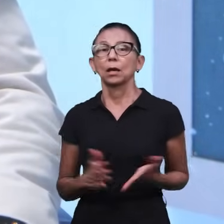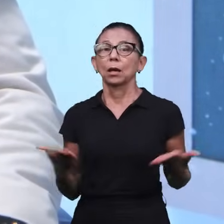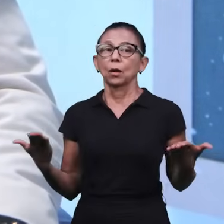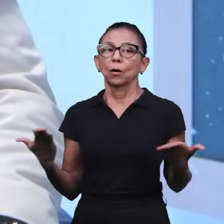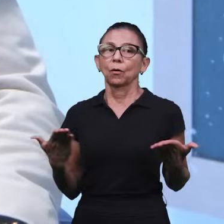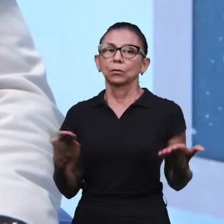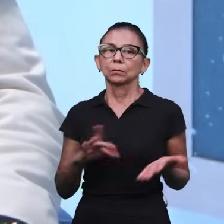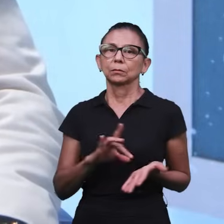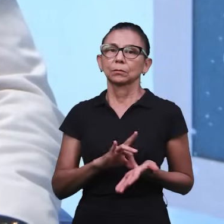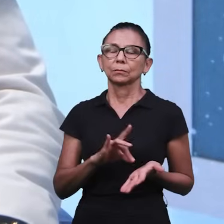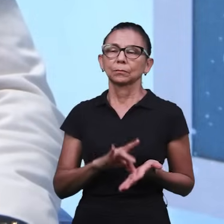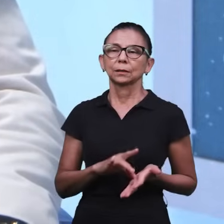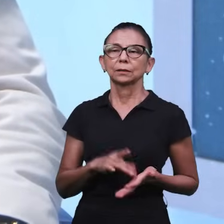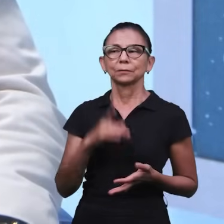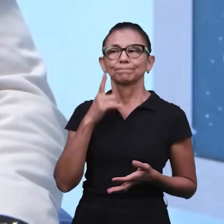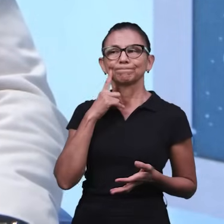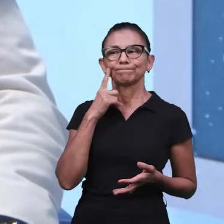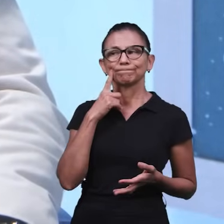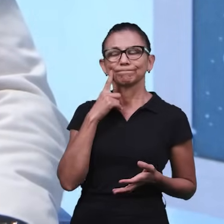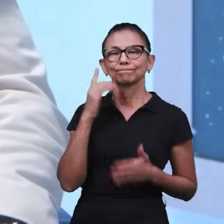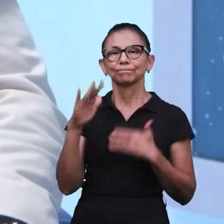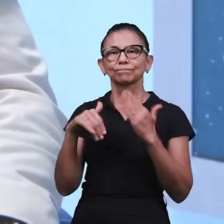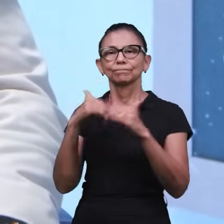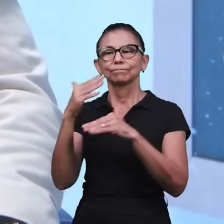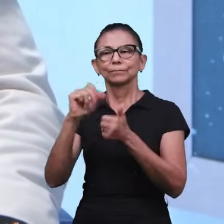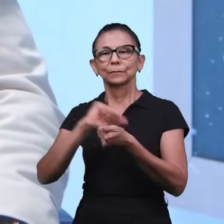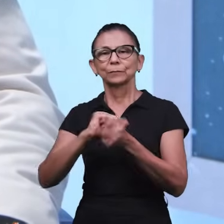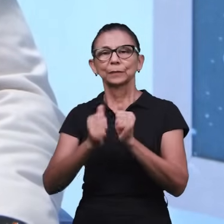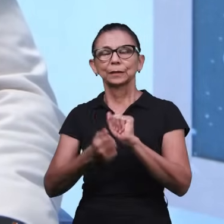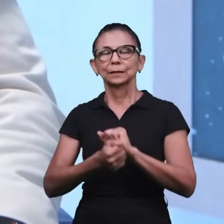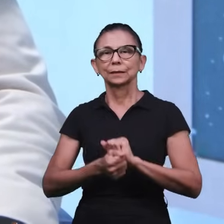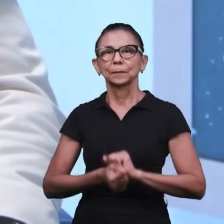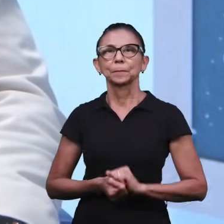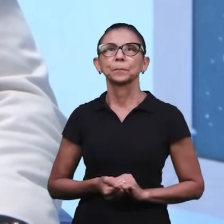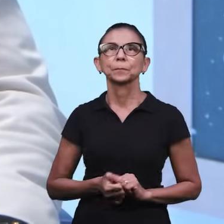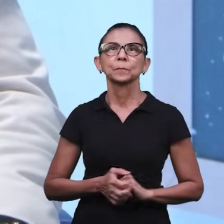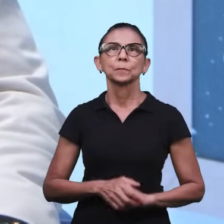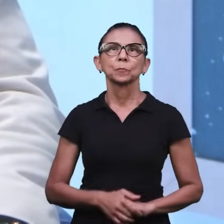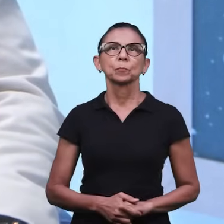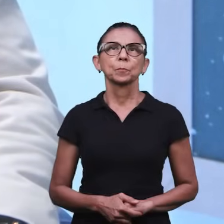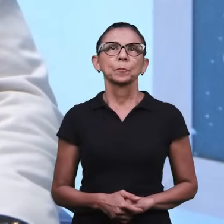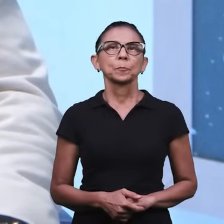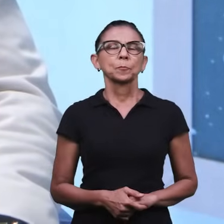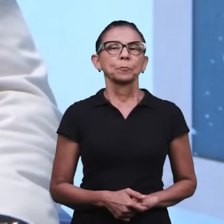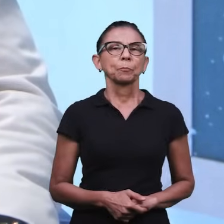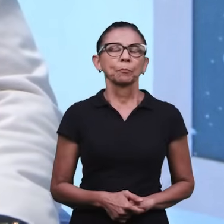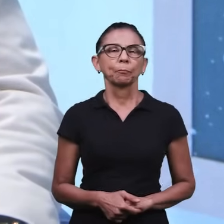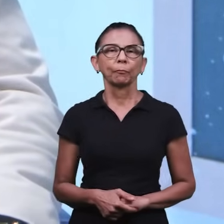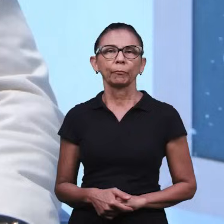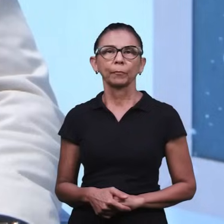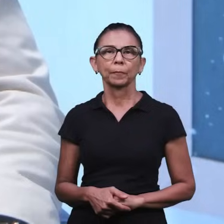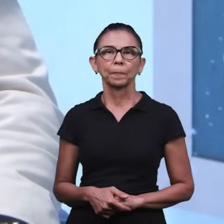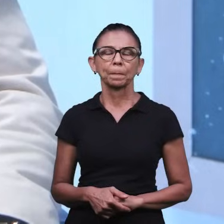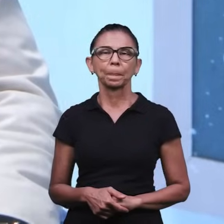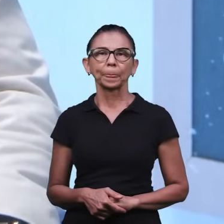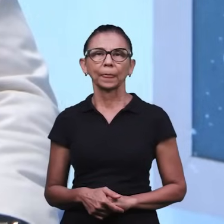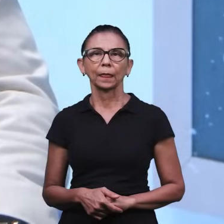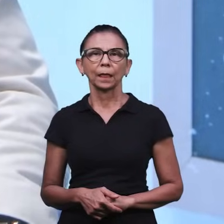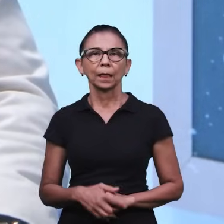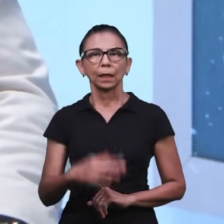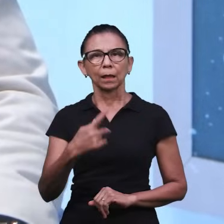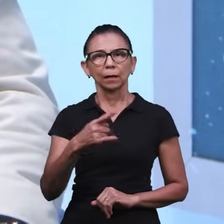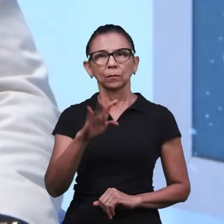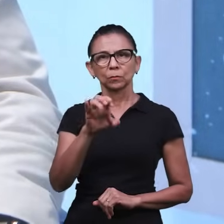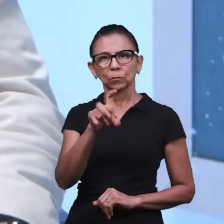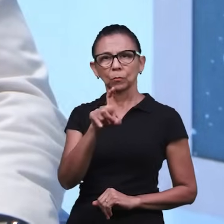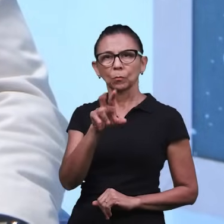Mas hoje eu vejo muito esse processo de adaptação. A escola onde a gente estava com o Pedro, ela fez